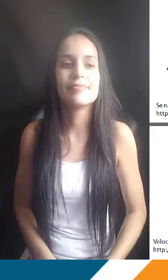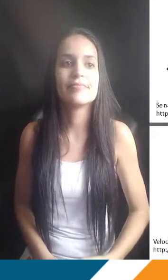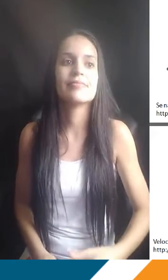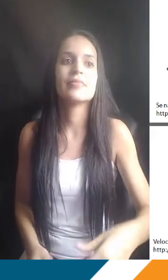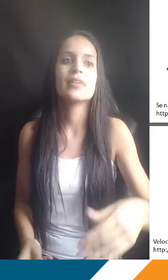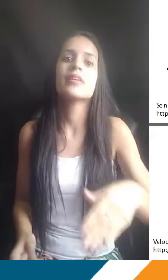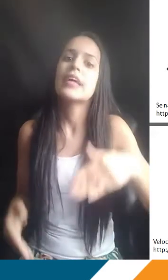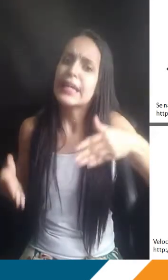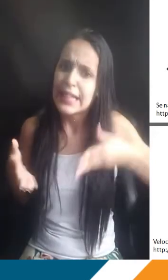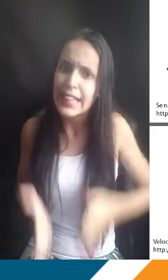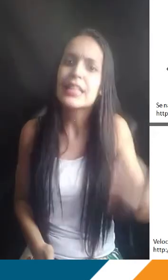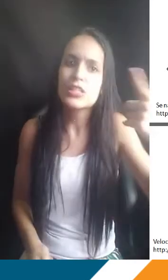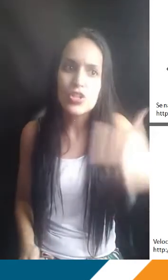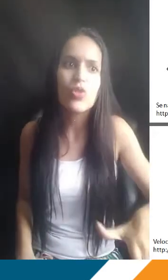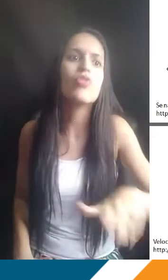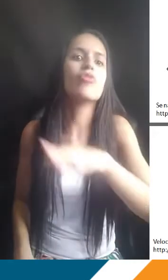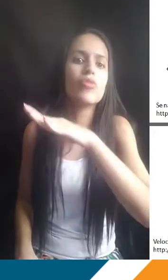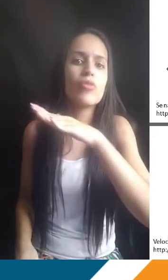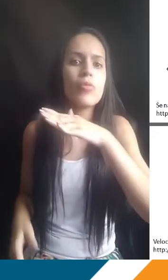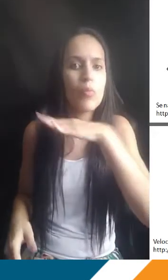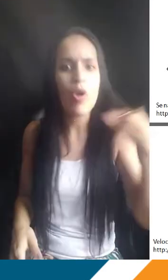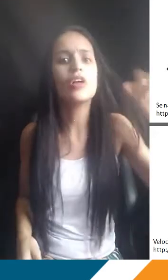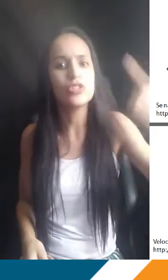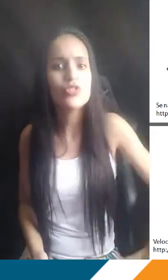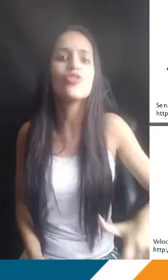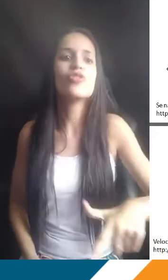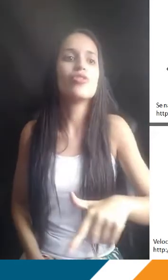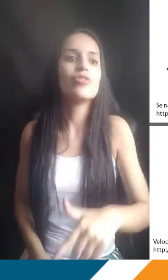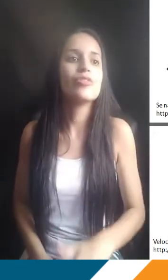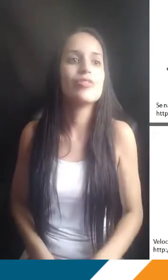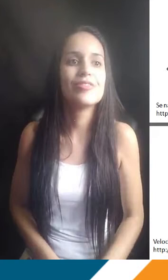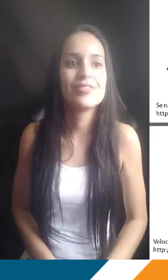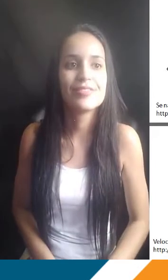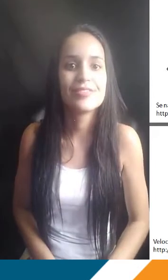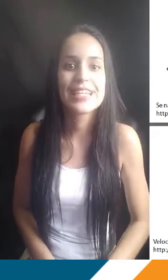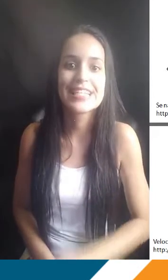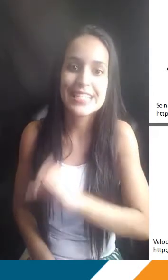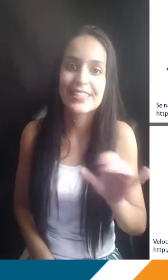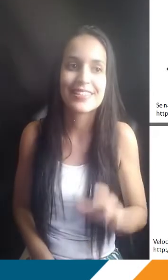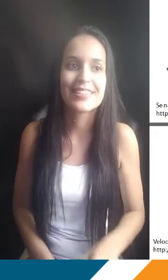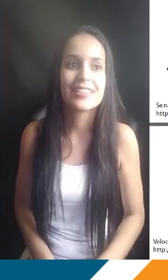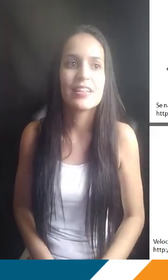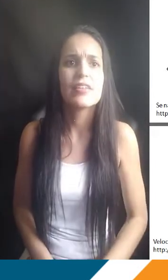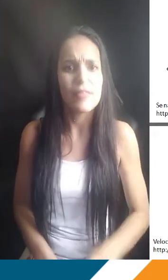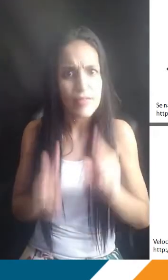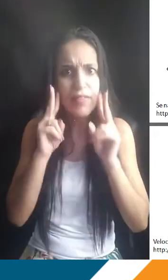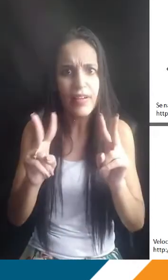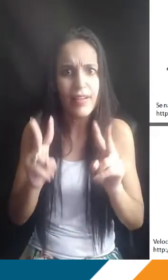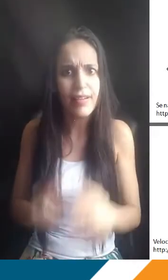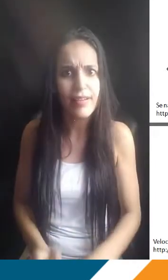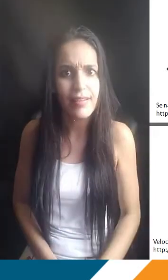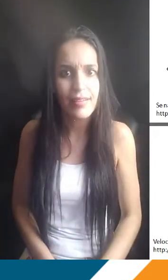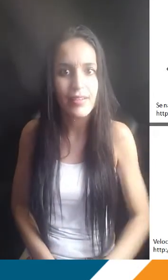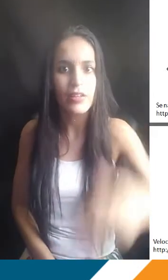canto: renasce, remorre, renasce, remorre, renasce, remorre, re. Então, observa que tem